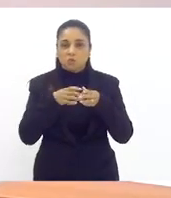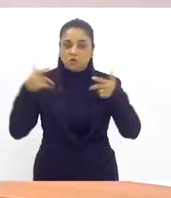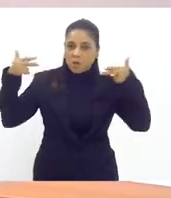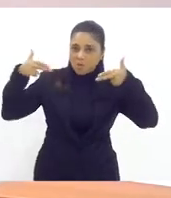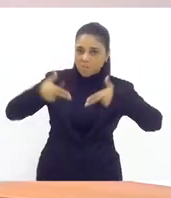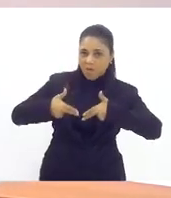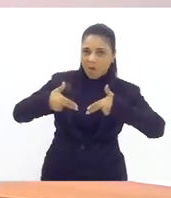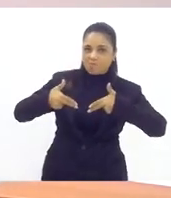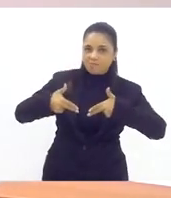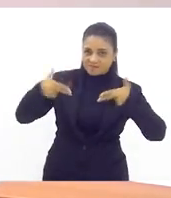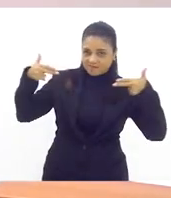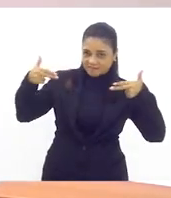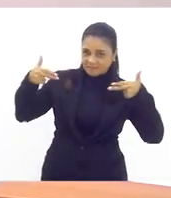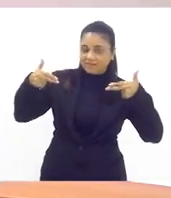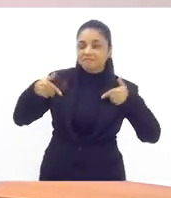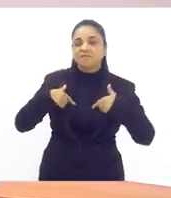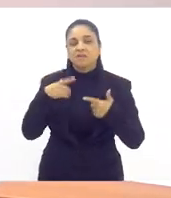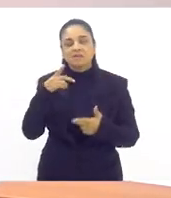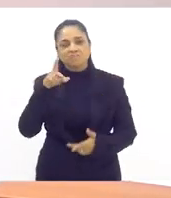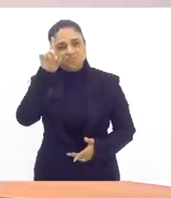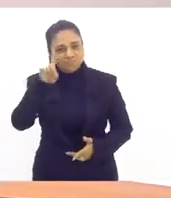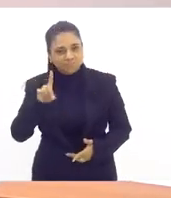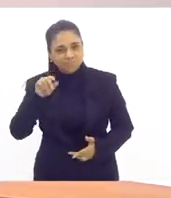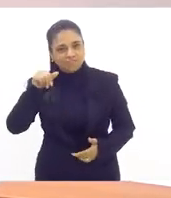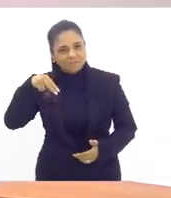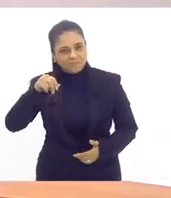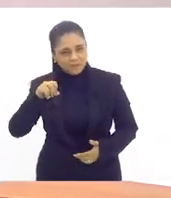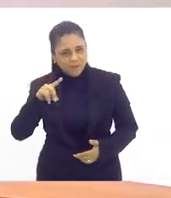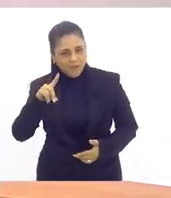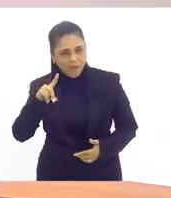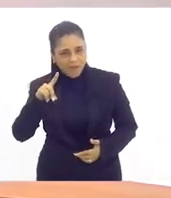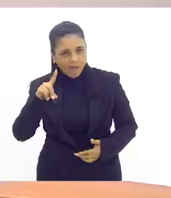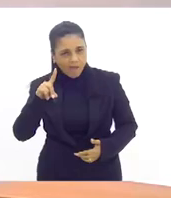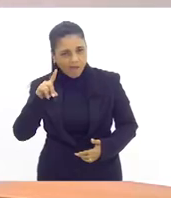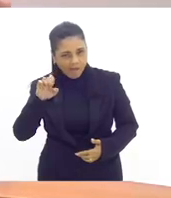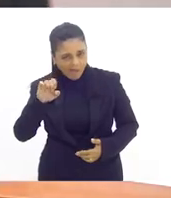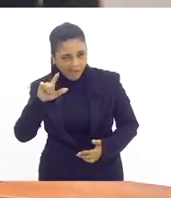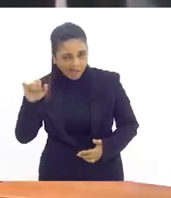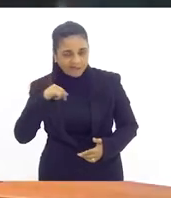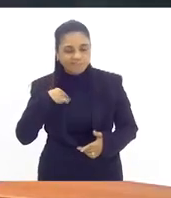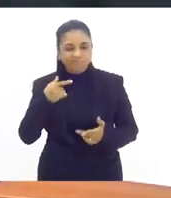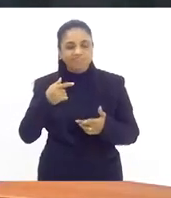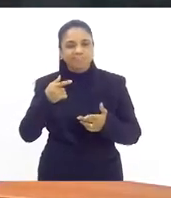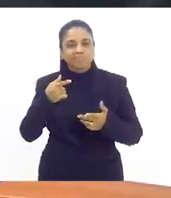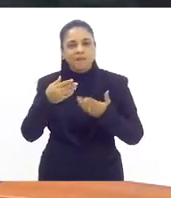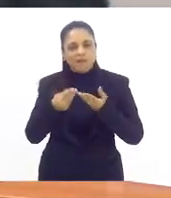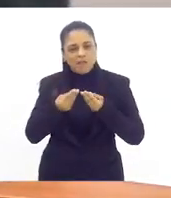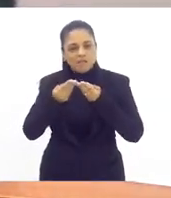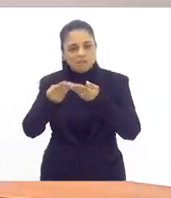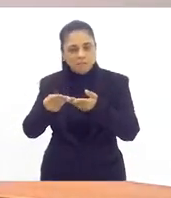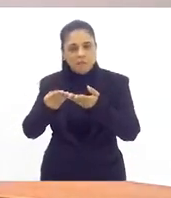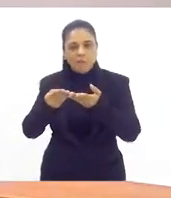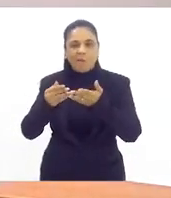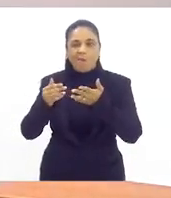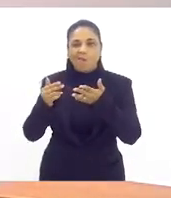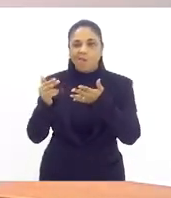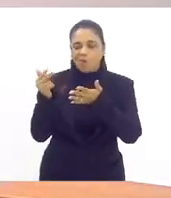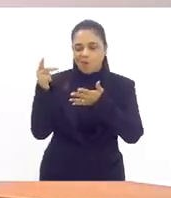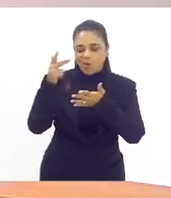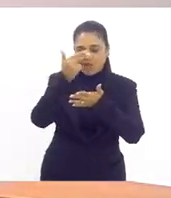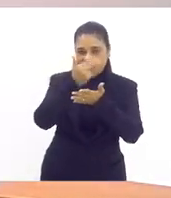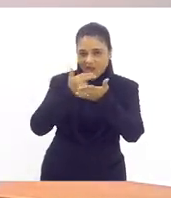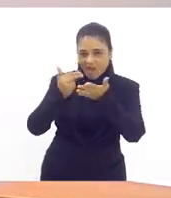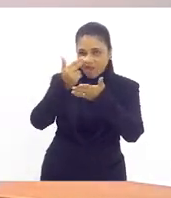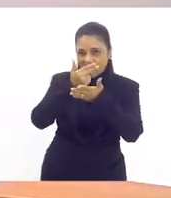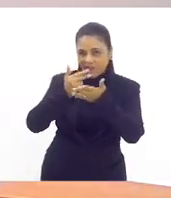Daniele que somente recebeu todas as movimentações da parte do grafite Mas nós somos